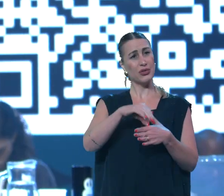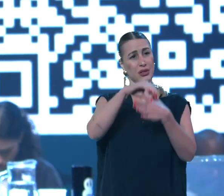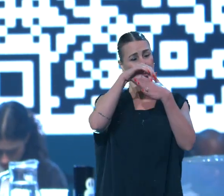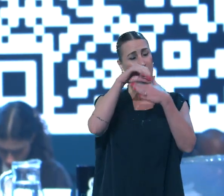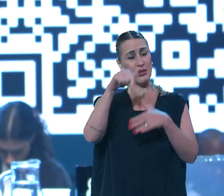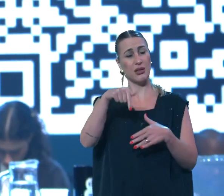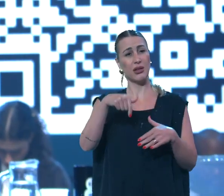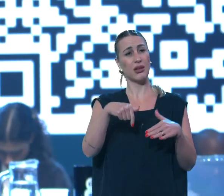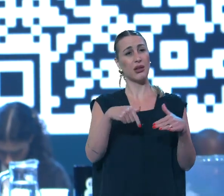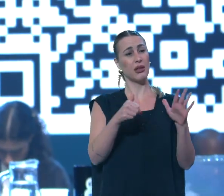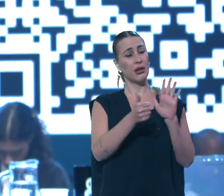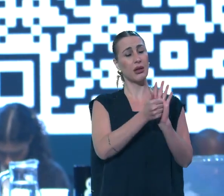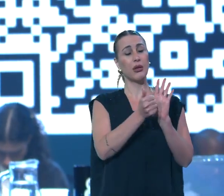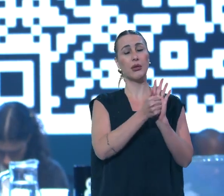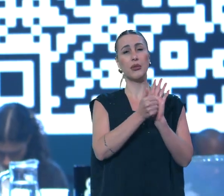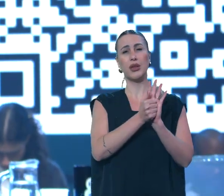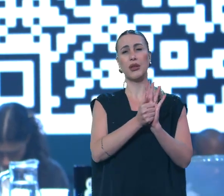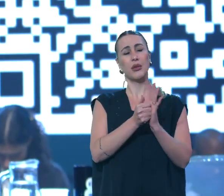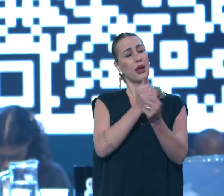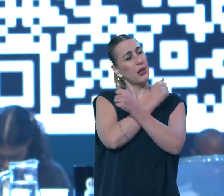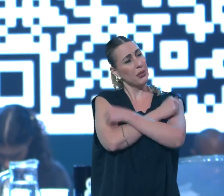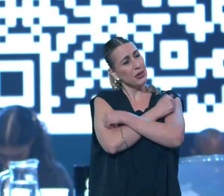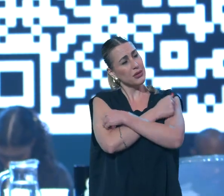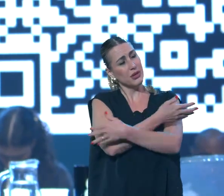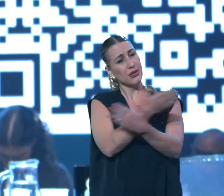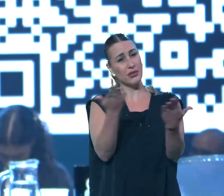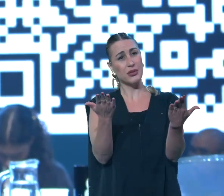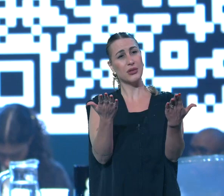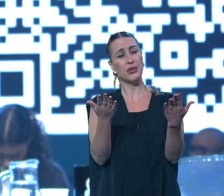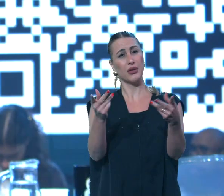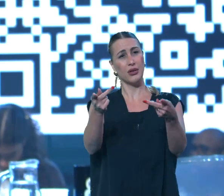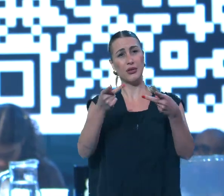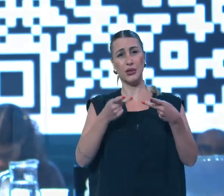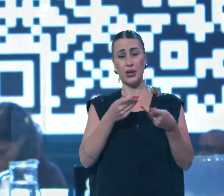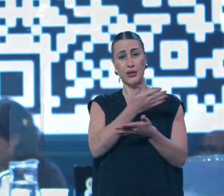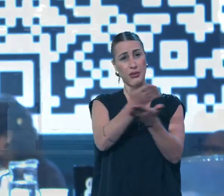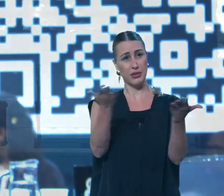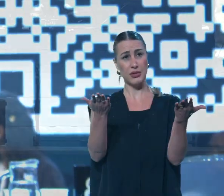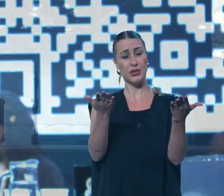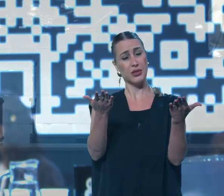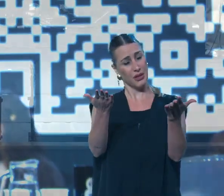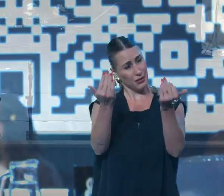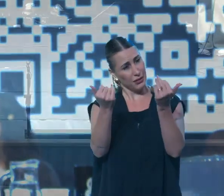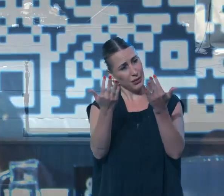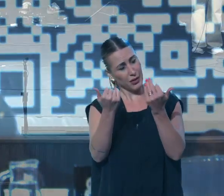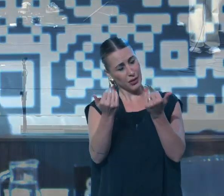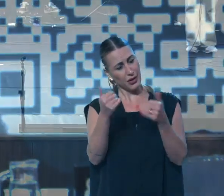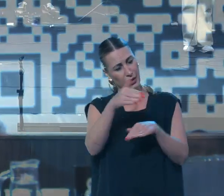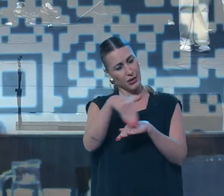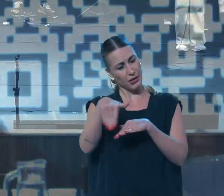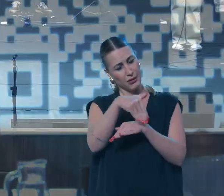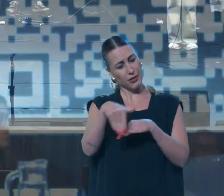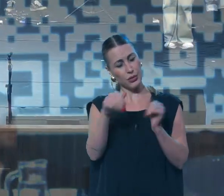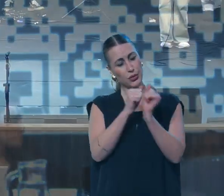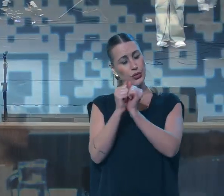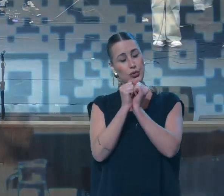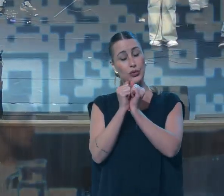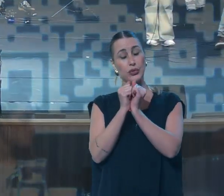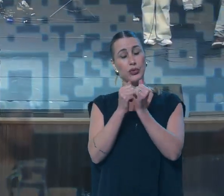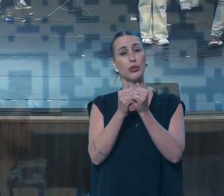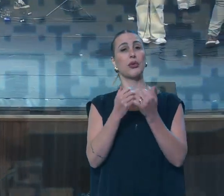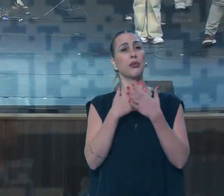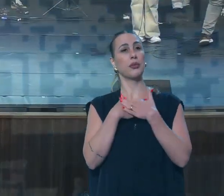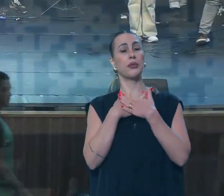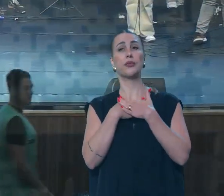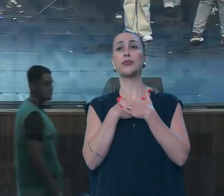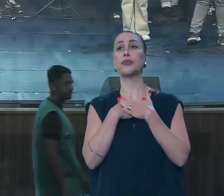você. E eu queria chamar você para vir aqui à frente junto comigo. Nós queremos orar por você. Você que levantou a mão, se você veio com alguém, está junto